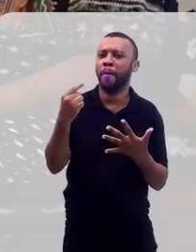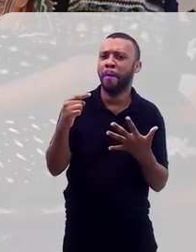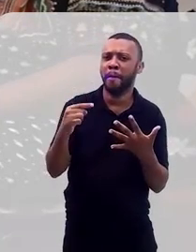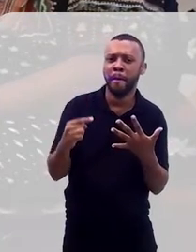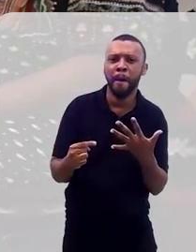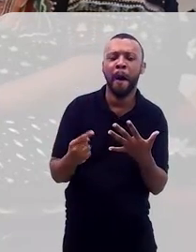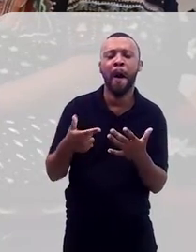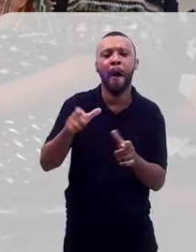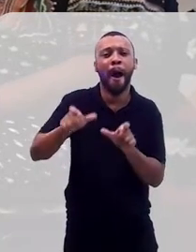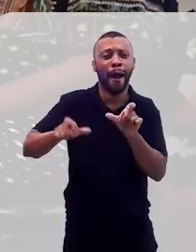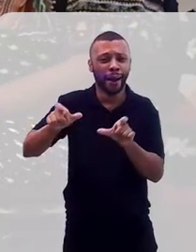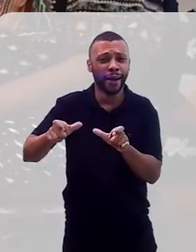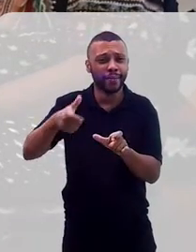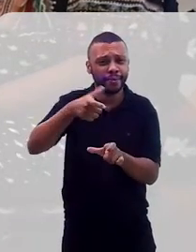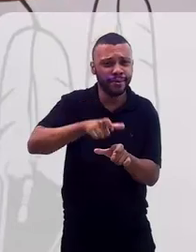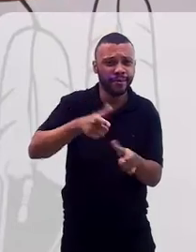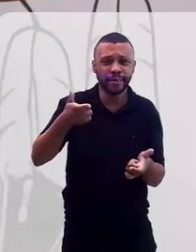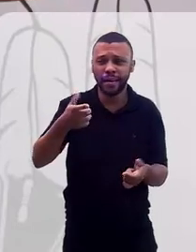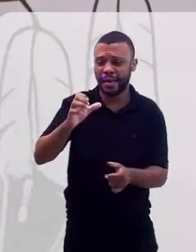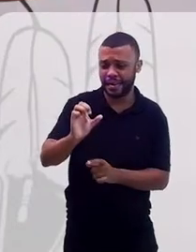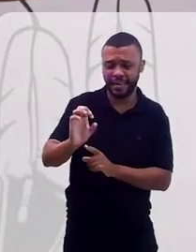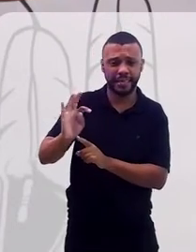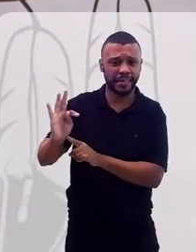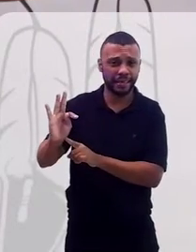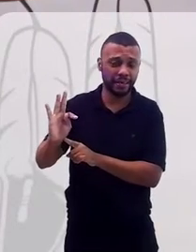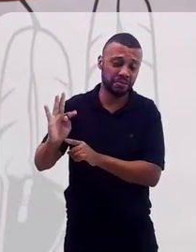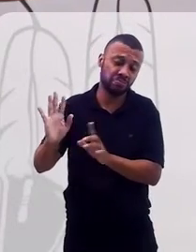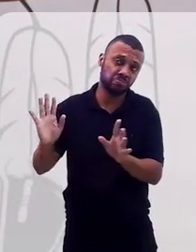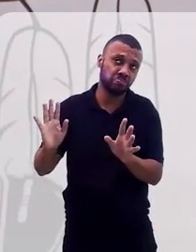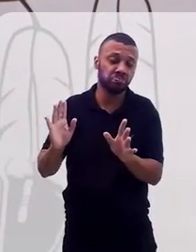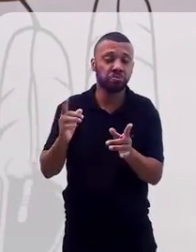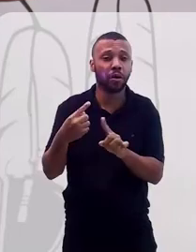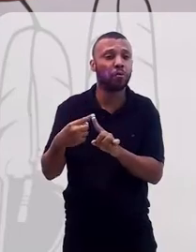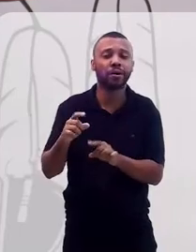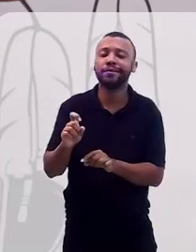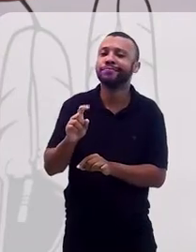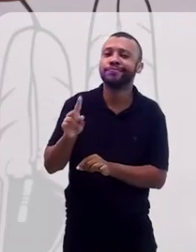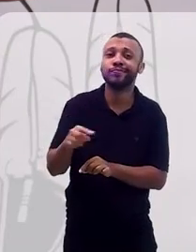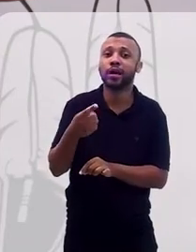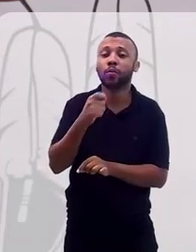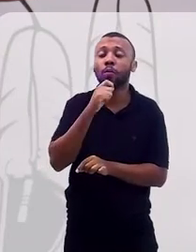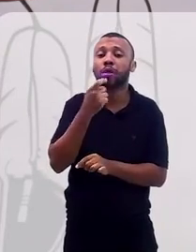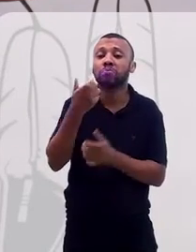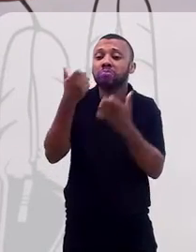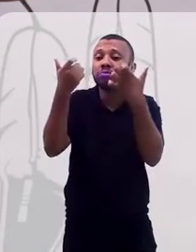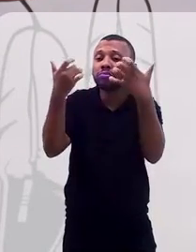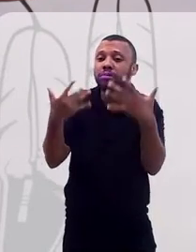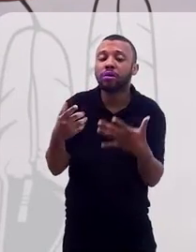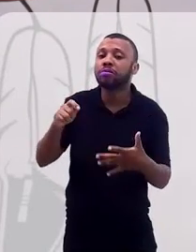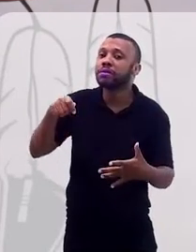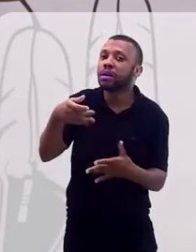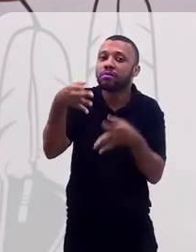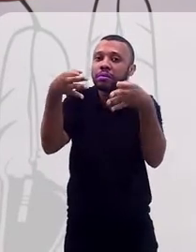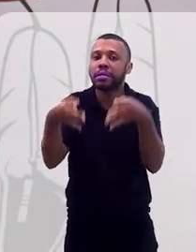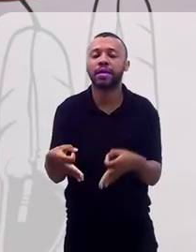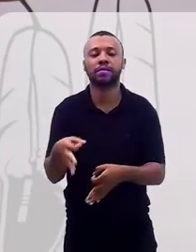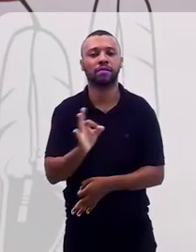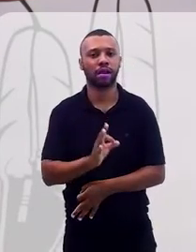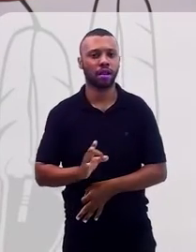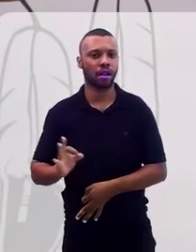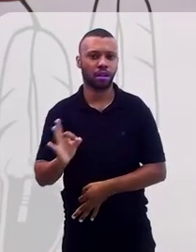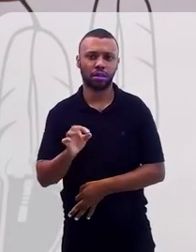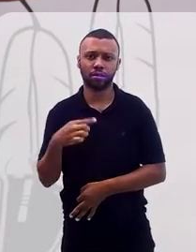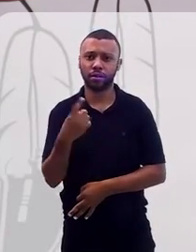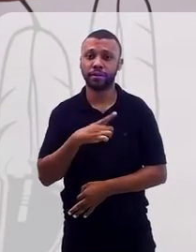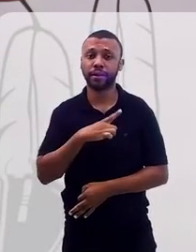seres que algumas pessoas erroneamente dizem extraterrestre mas por não a gente não tem muito uma terminologia